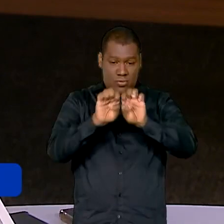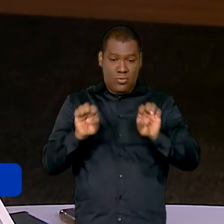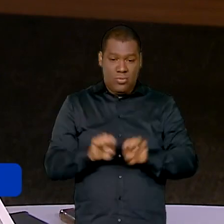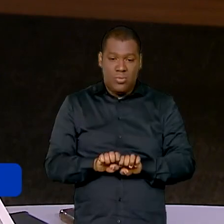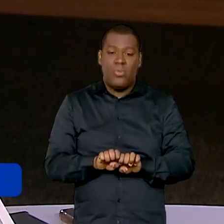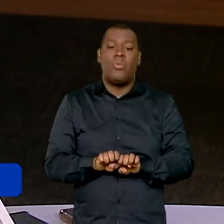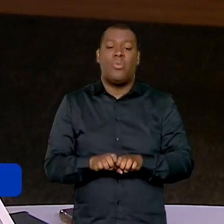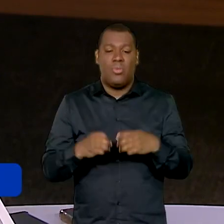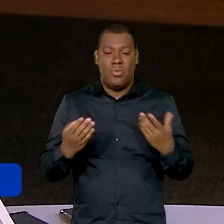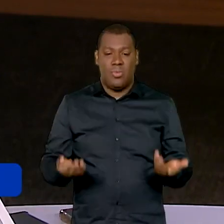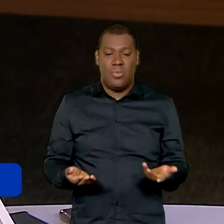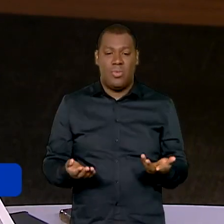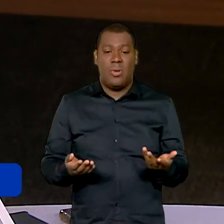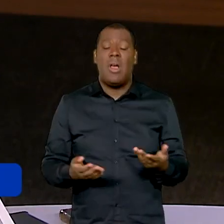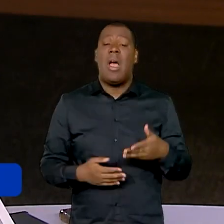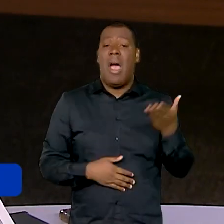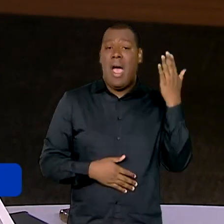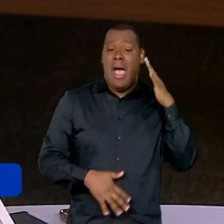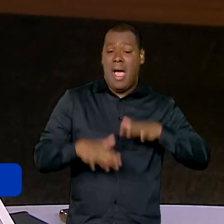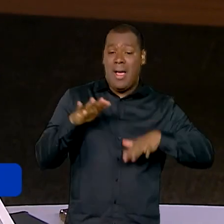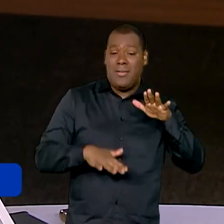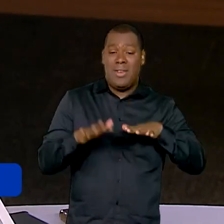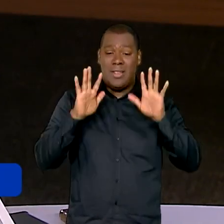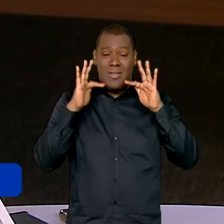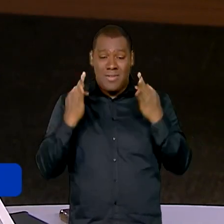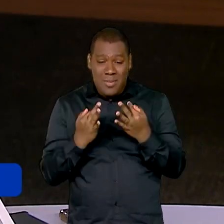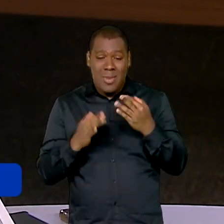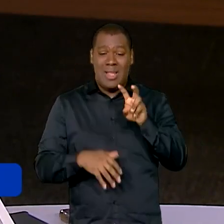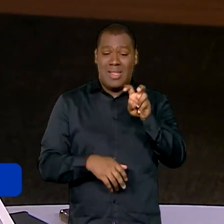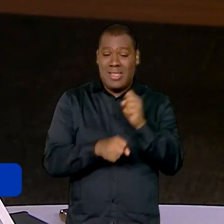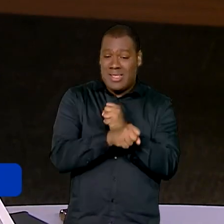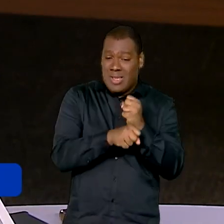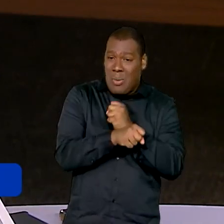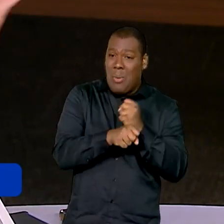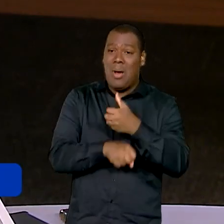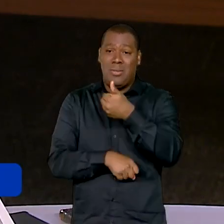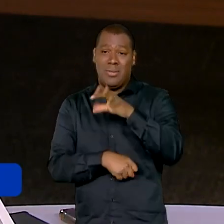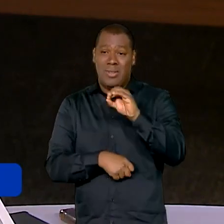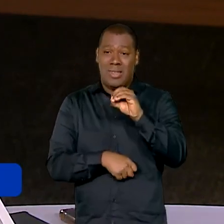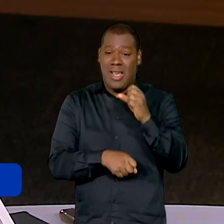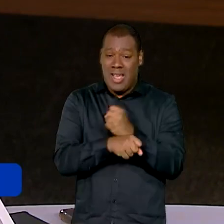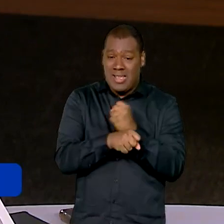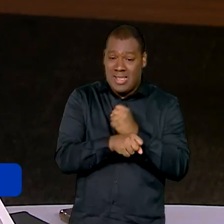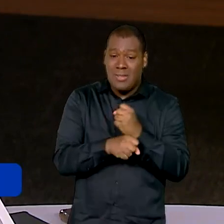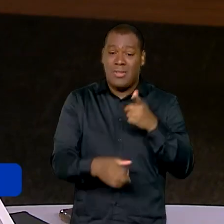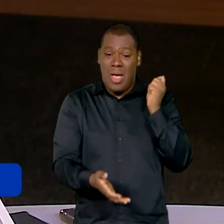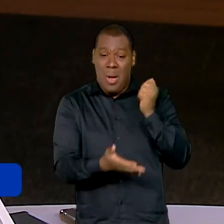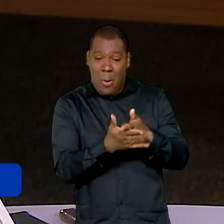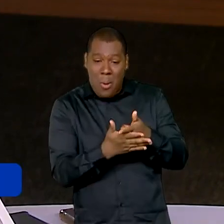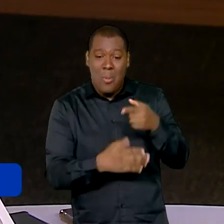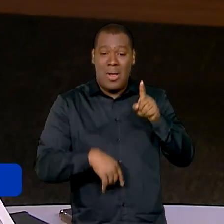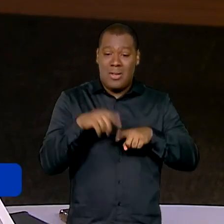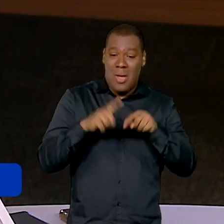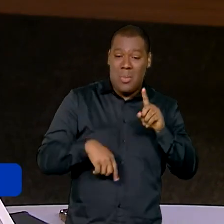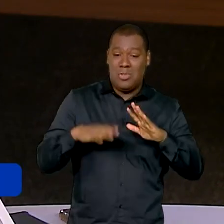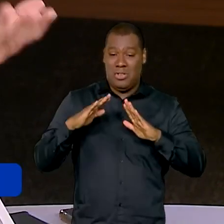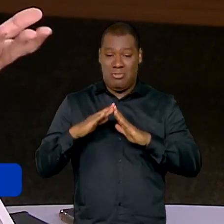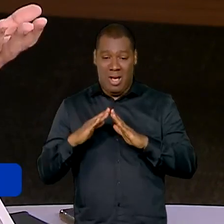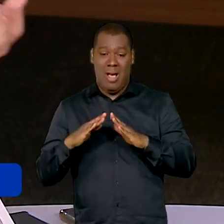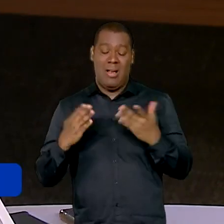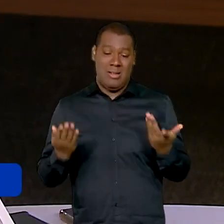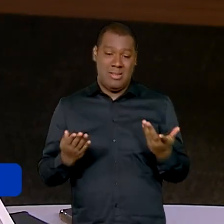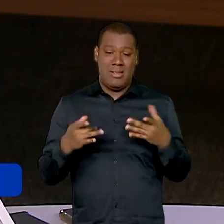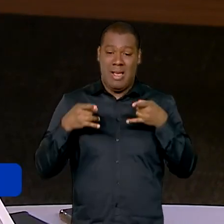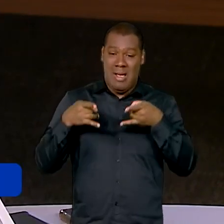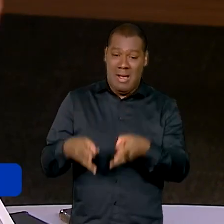percam tudo que às vezes levaram 5, 10 anos para comprar sua geladeira, sua televisão, seu colchão, sua mobília, ou quando acontece uma